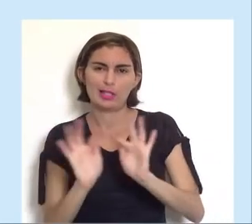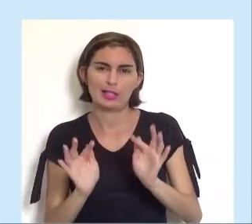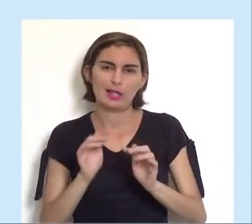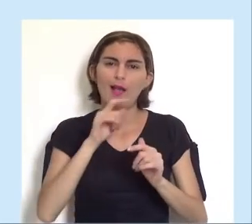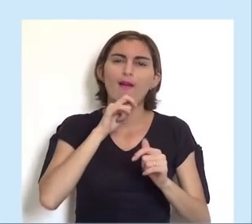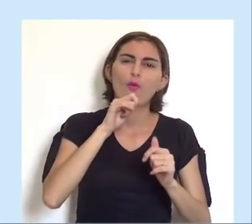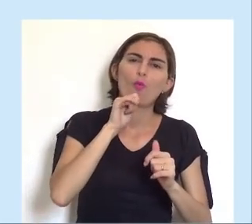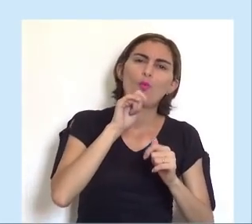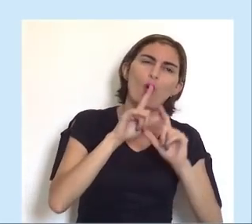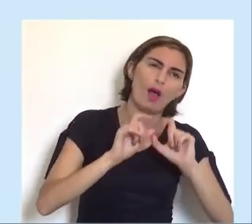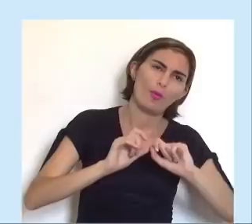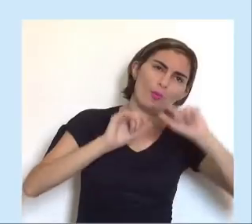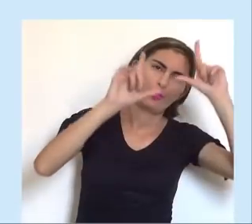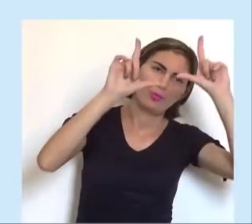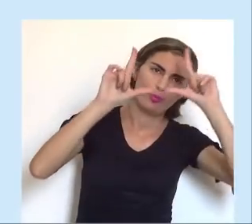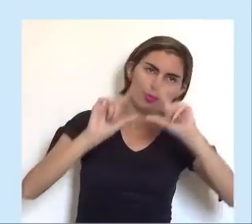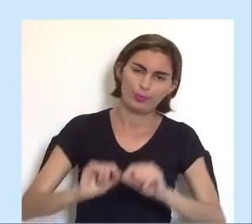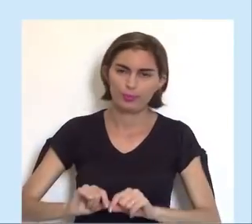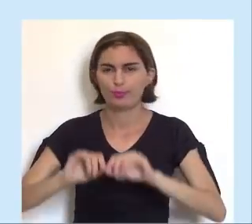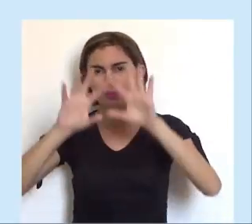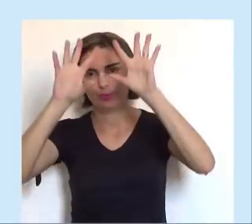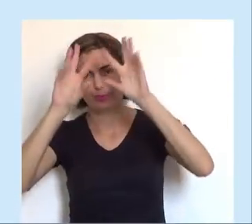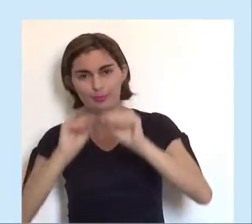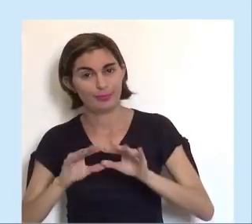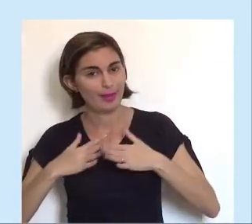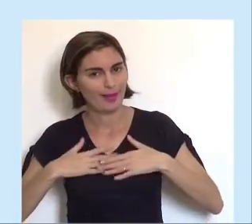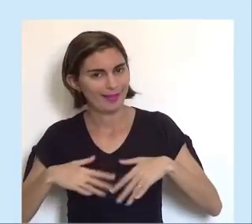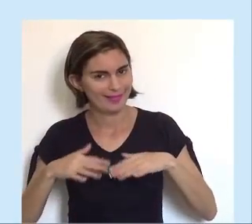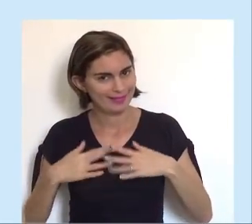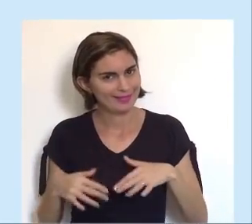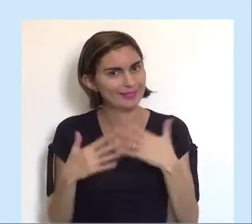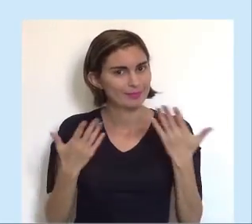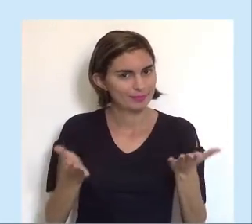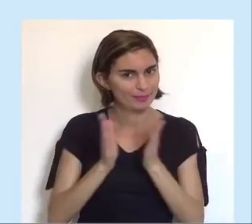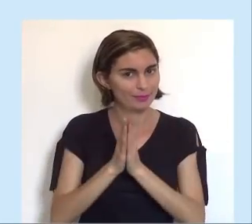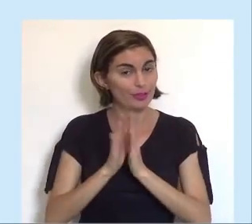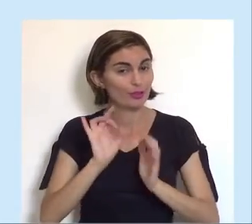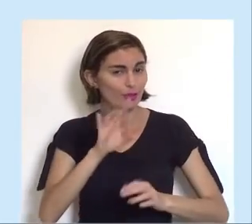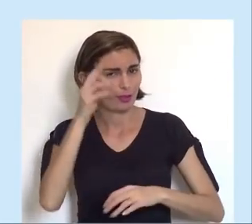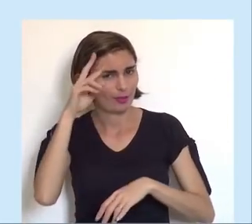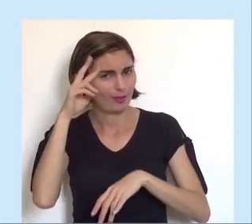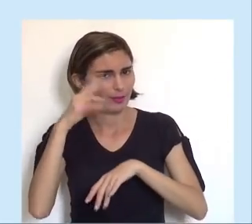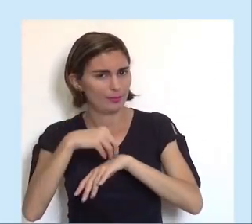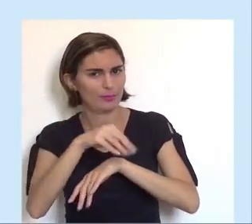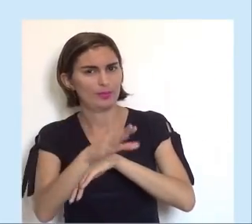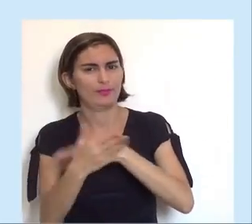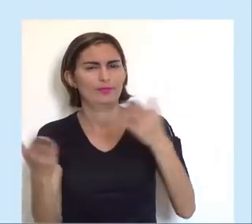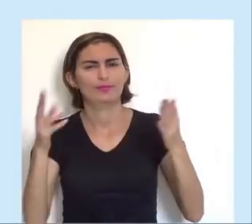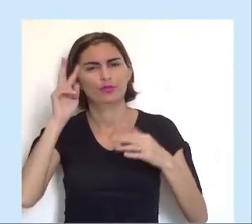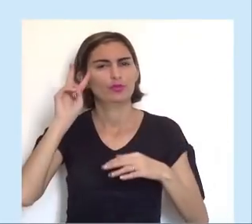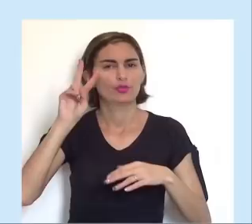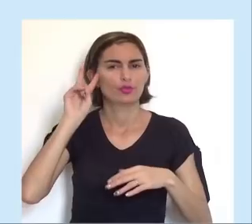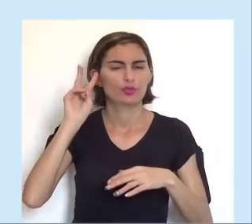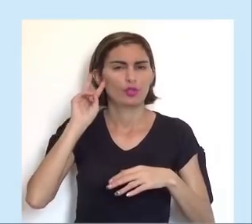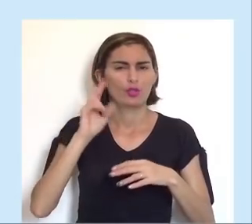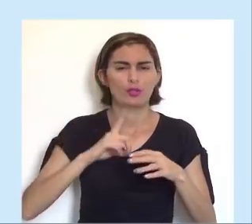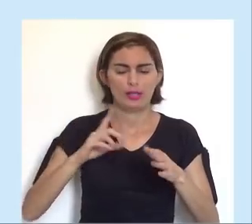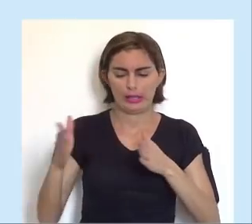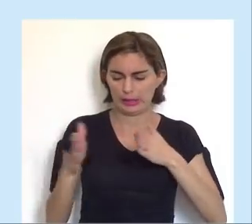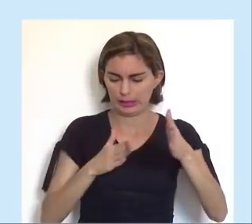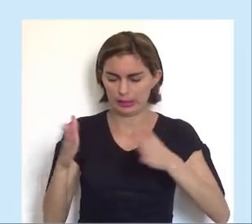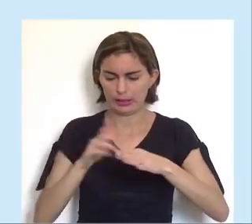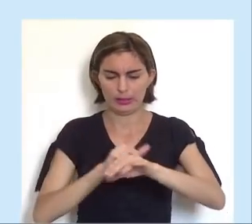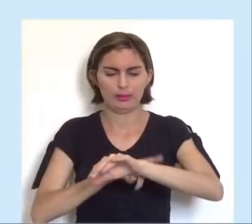ficar ligado ou desligado. Então, acalmem os ânimos, por favor. Só para lembrar para vocês, numa história, tempo e